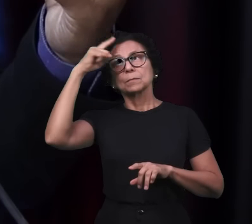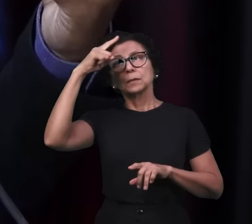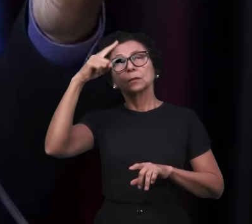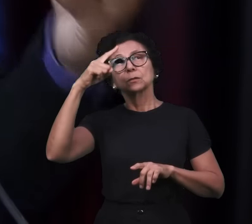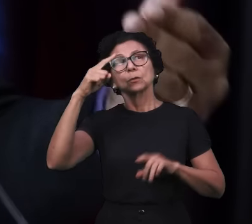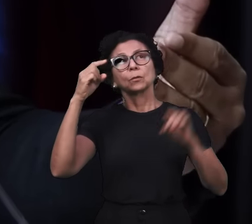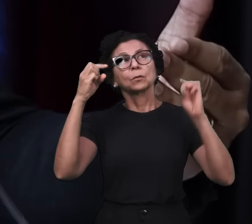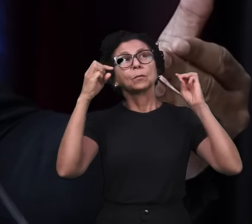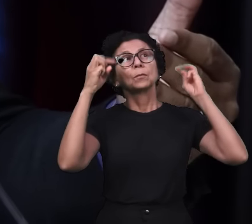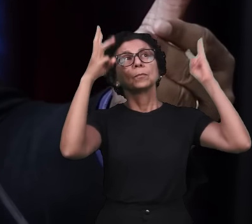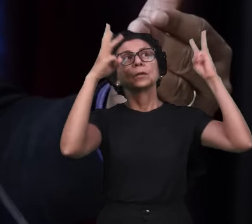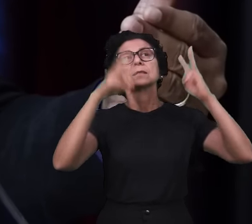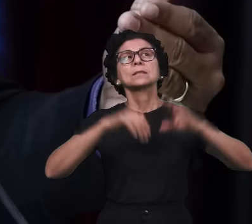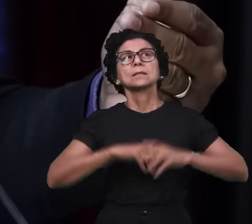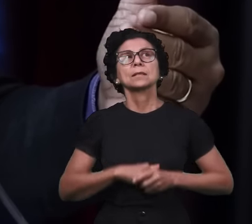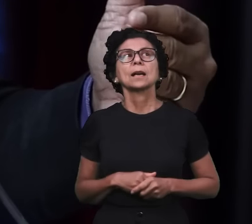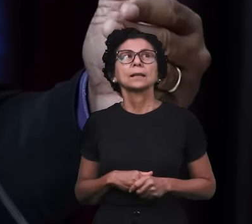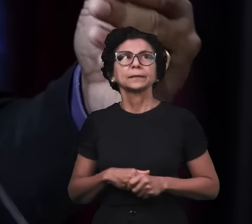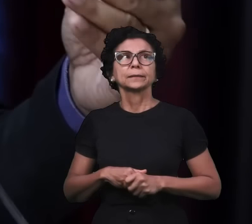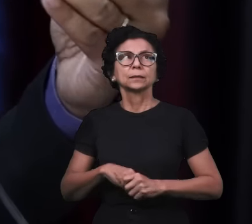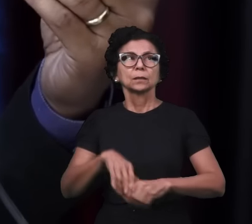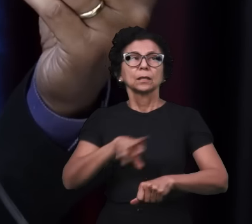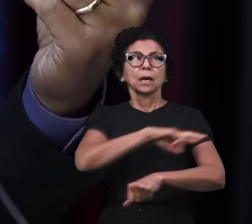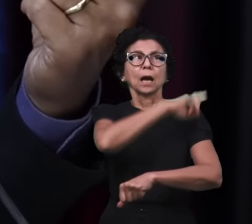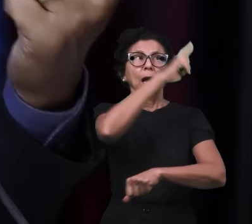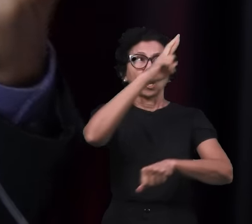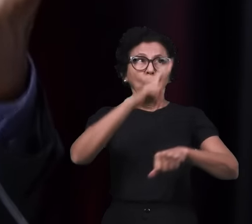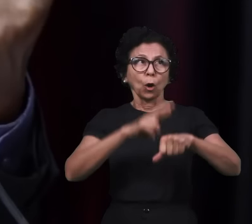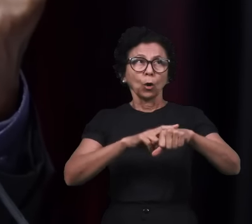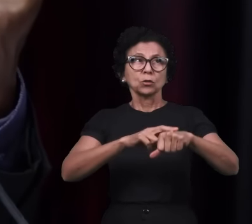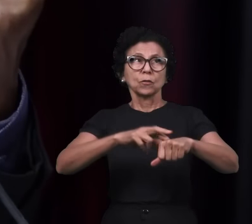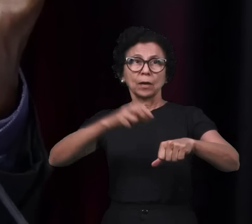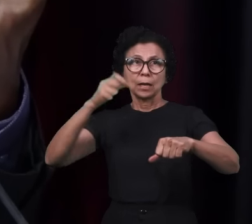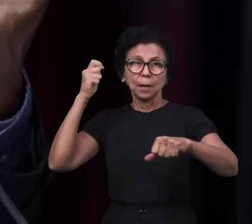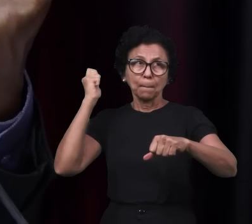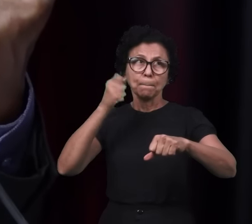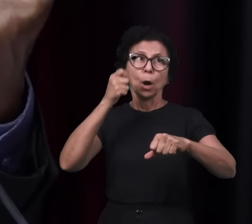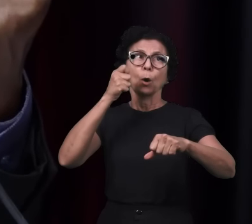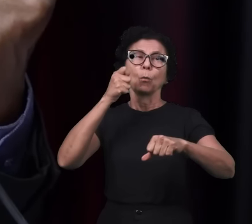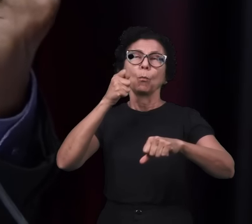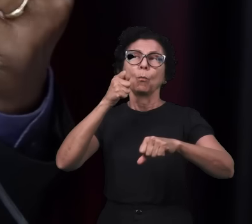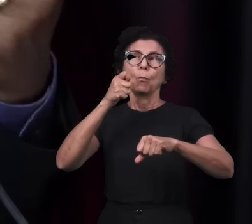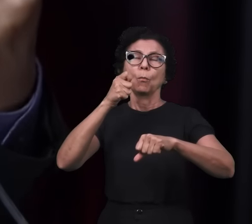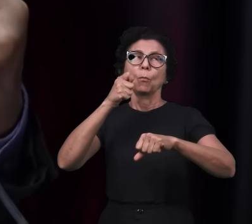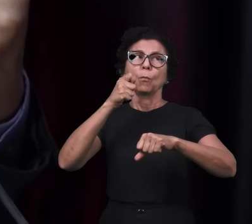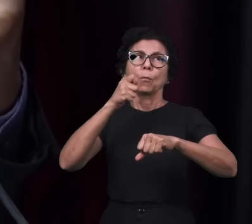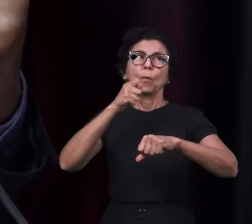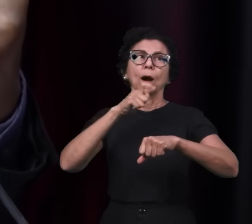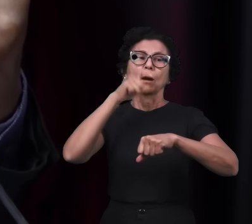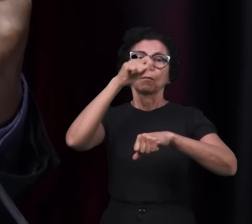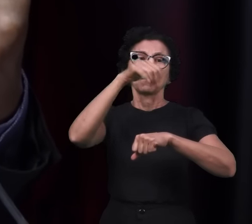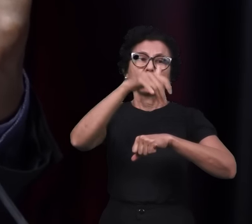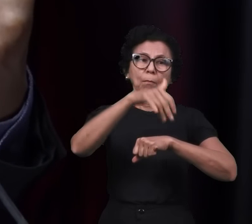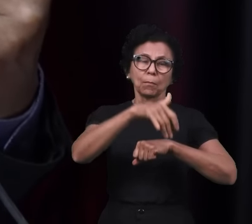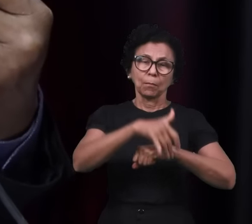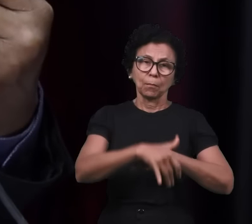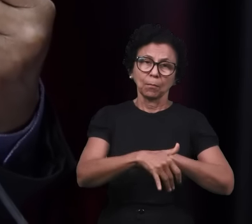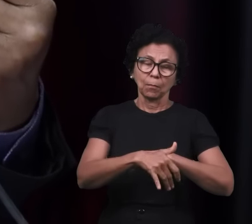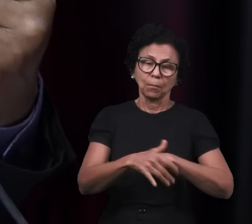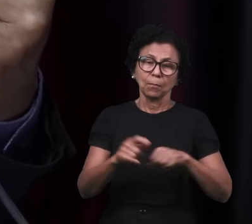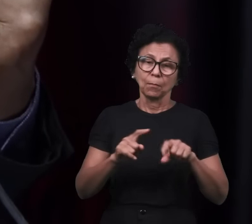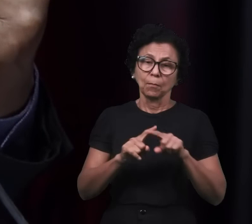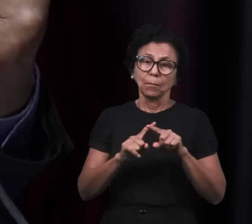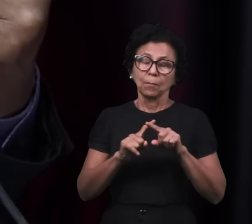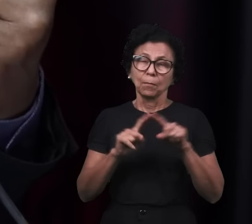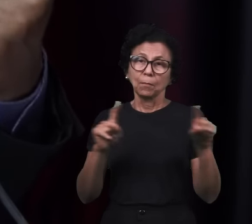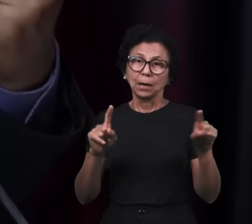agora só fala a rocha, porque Jesus seria ferido apenas uma vez. Agora, a nós, o que nós temos